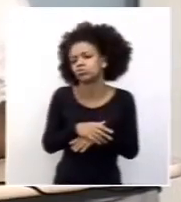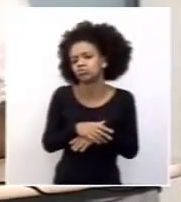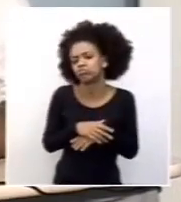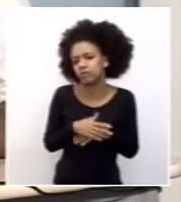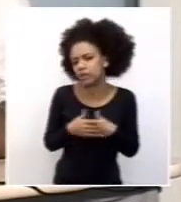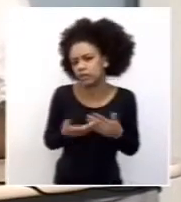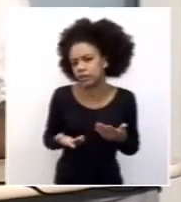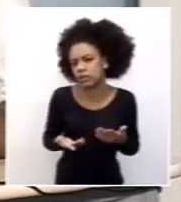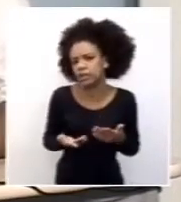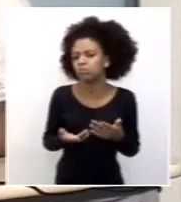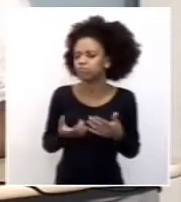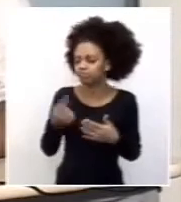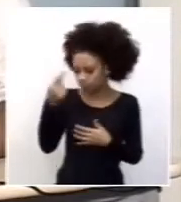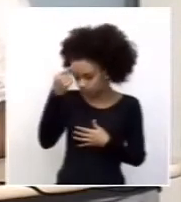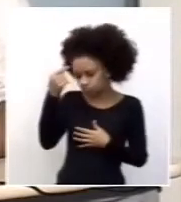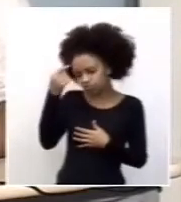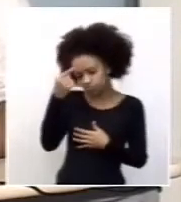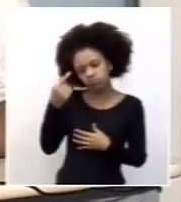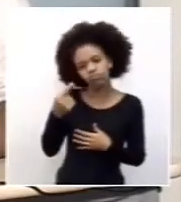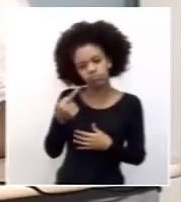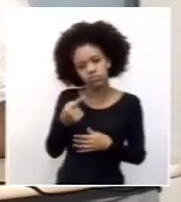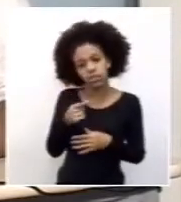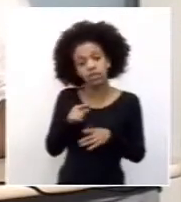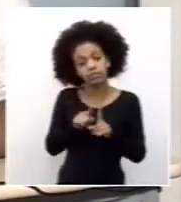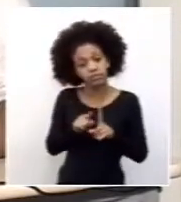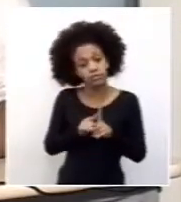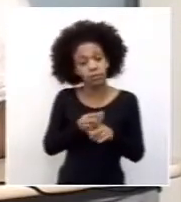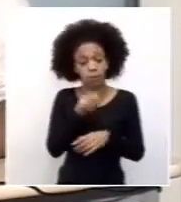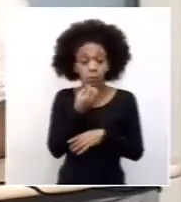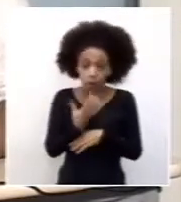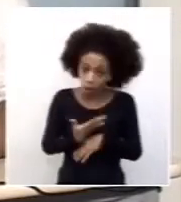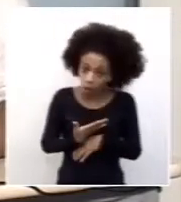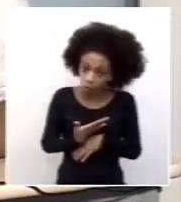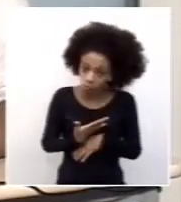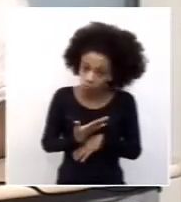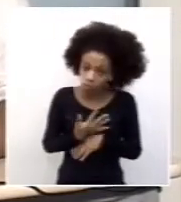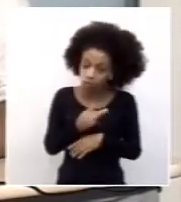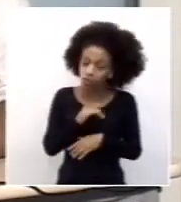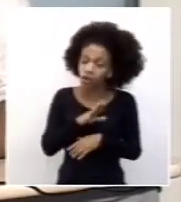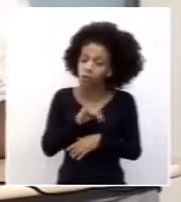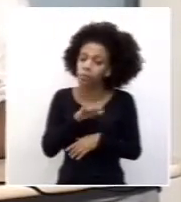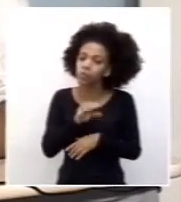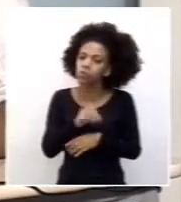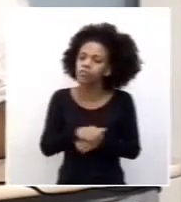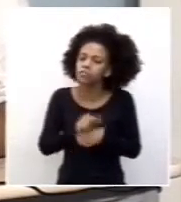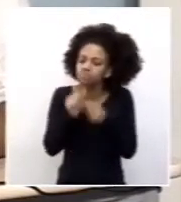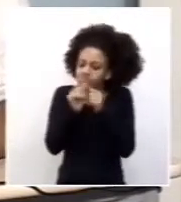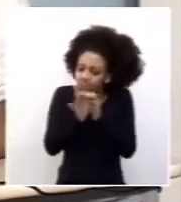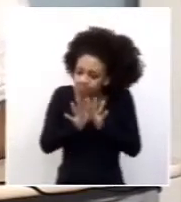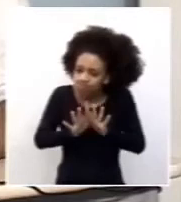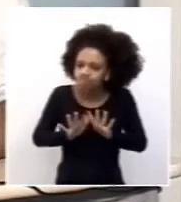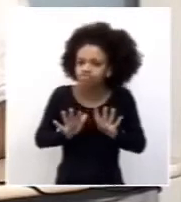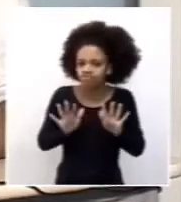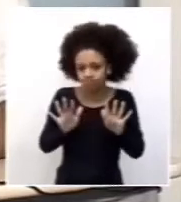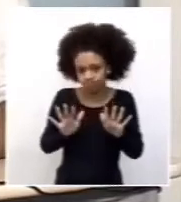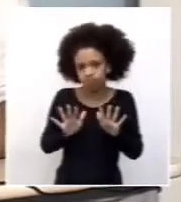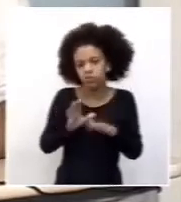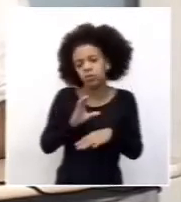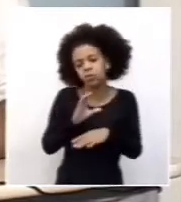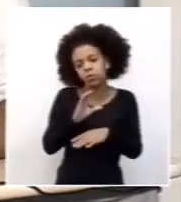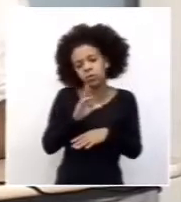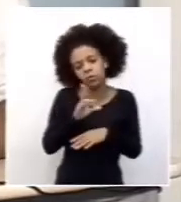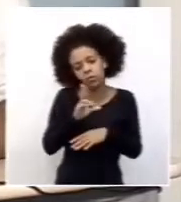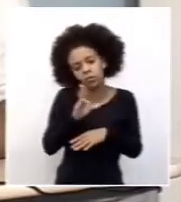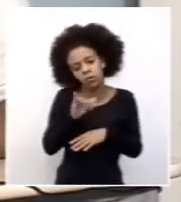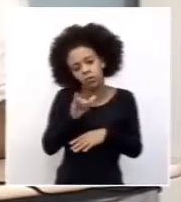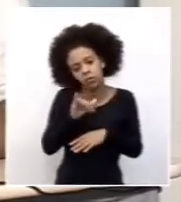foi reflexivo, o Rodrigo diz que foi bom, o Fábio diz esclarecedor, o Euclésio